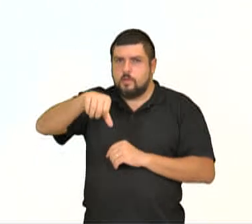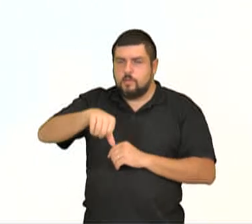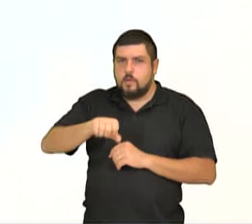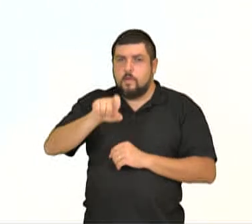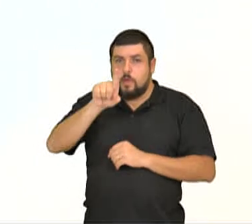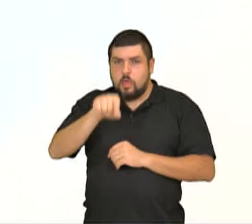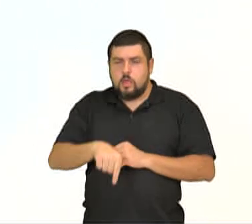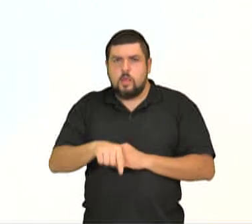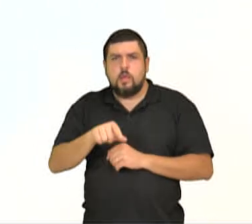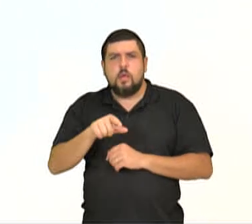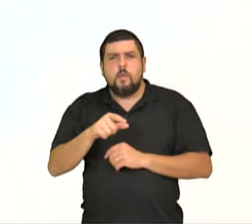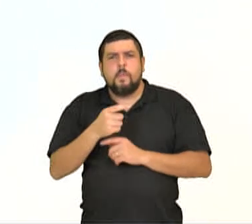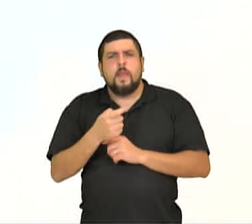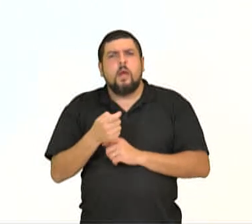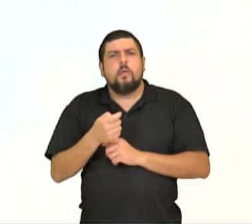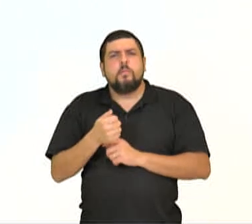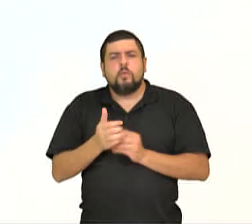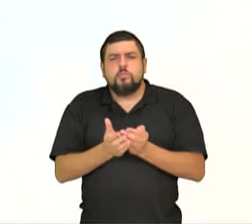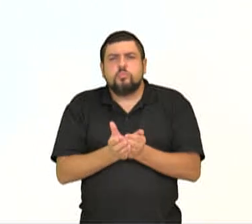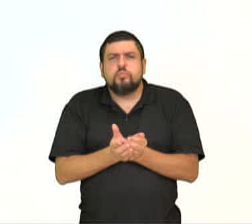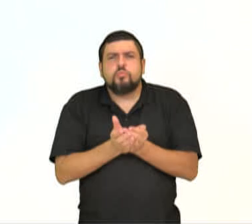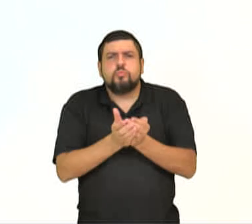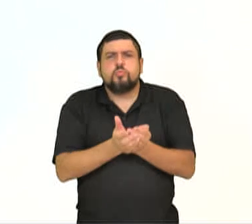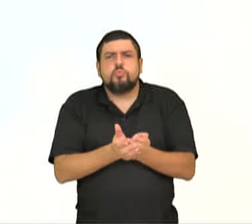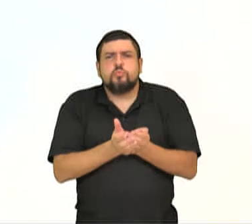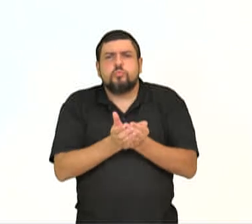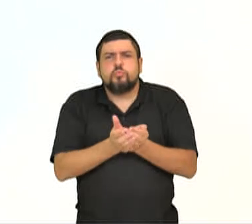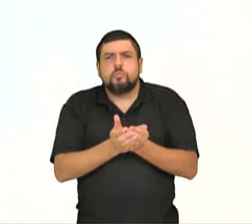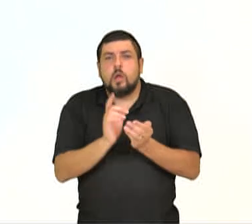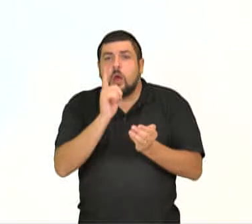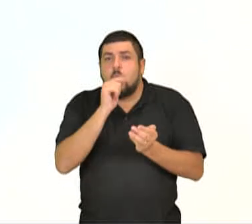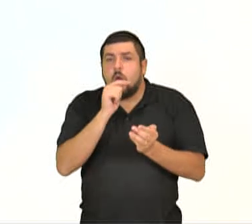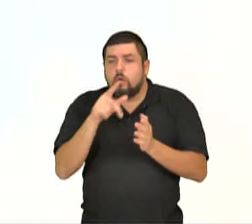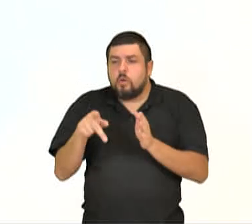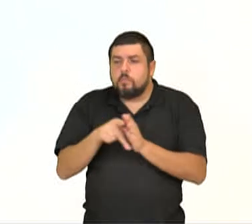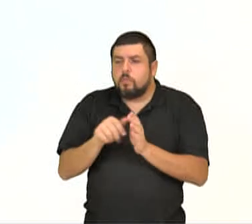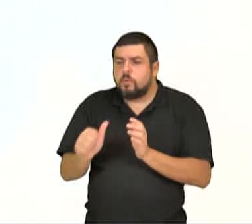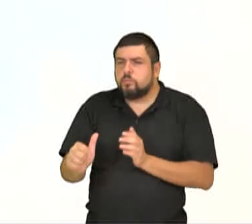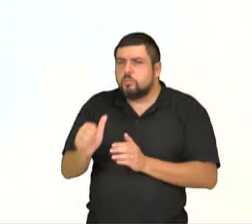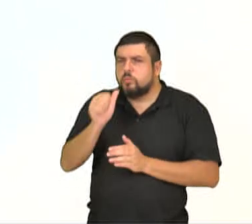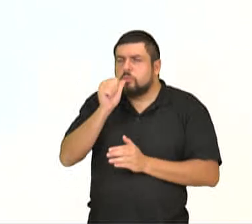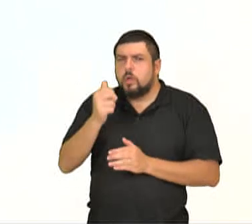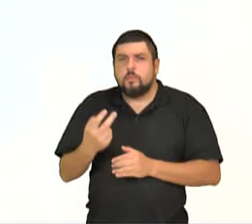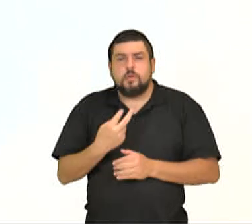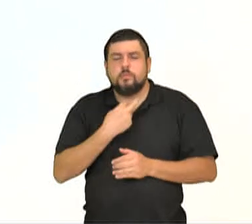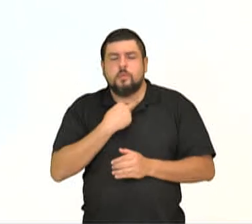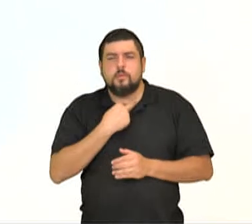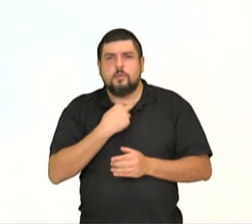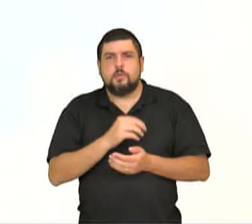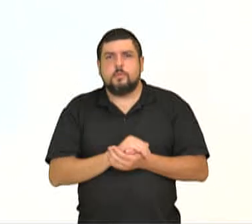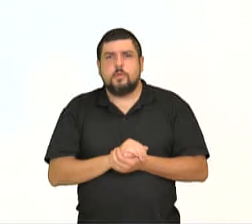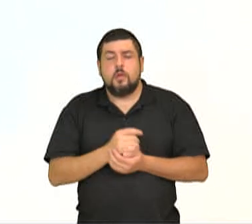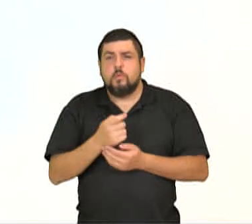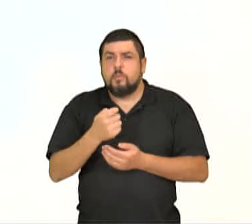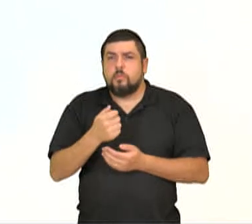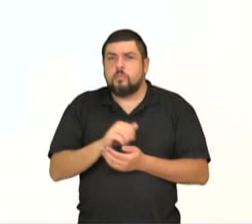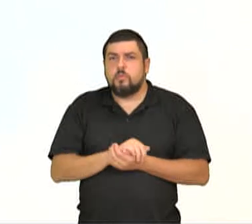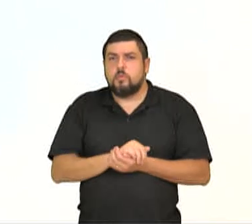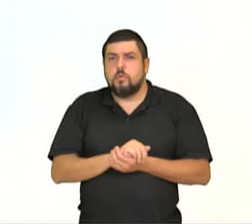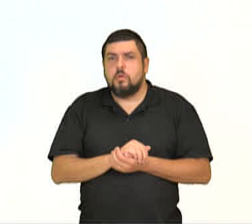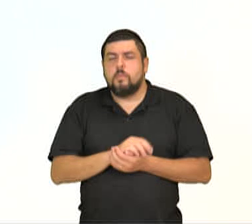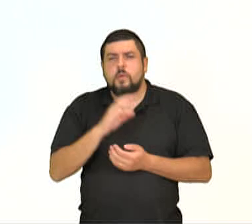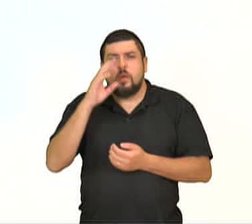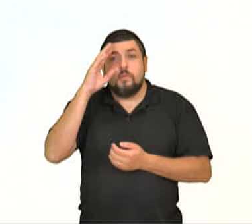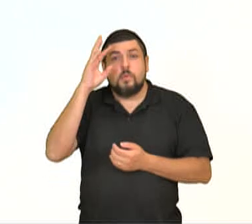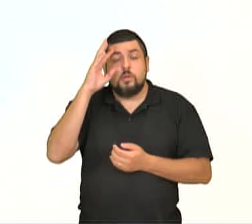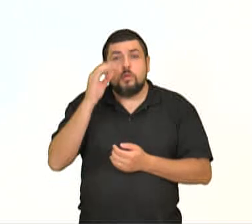água potável que era possível transportar numa embarcação. Imagine uma situação de emergência em que restam apenas